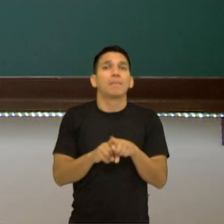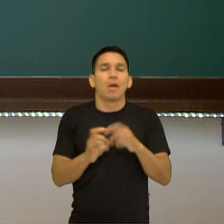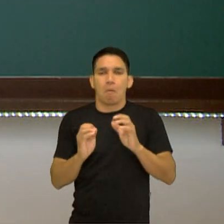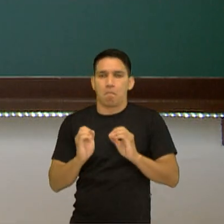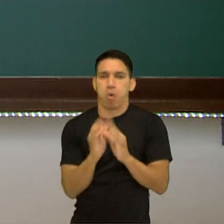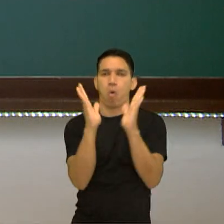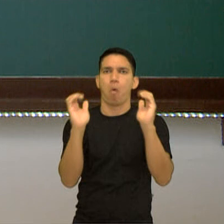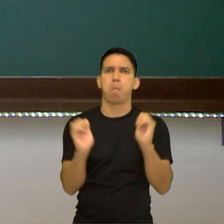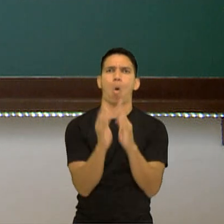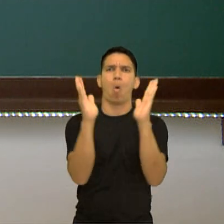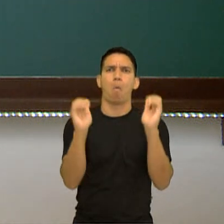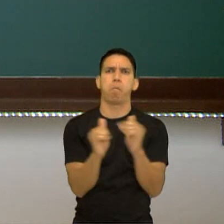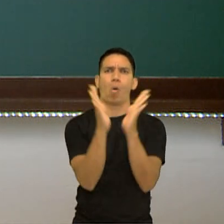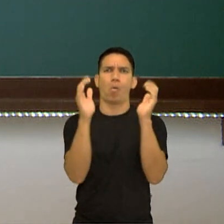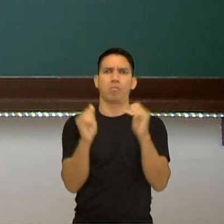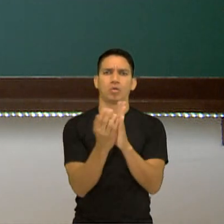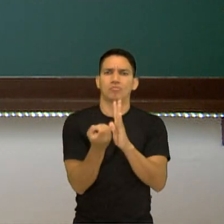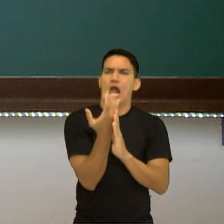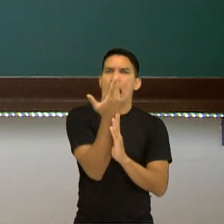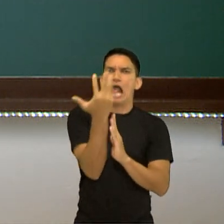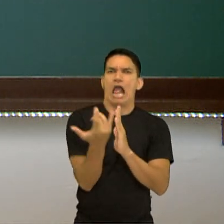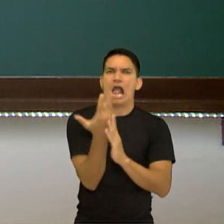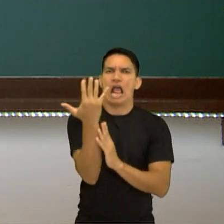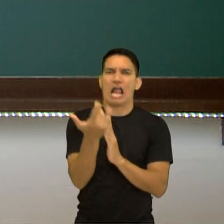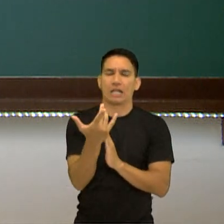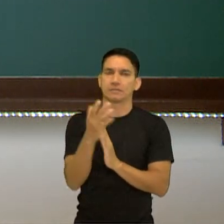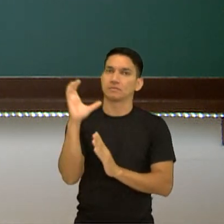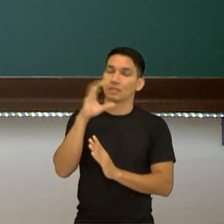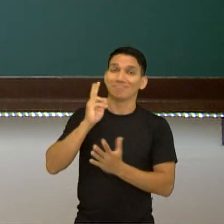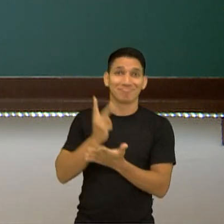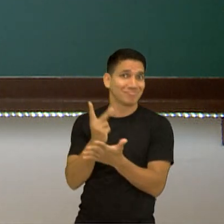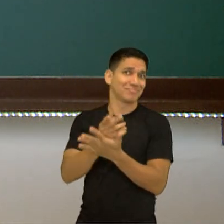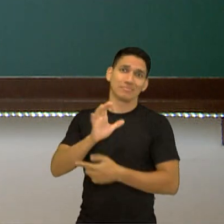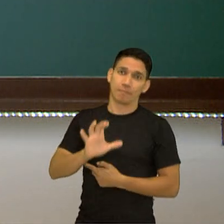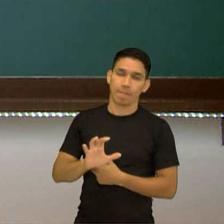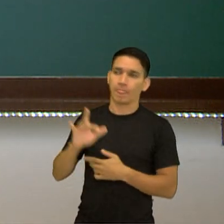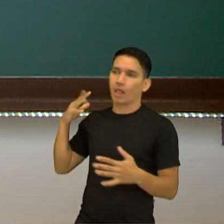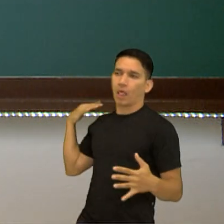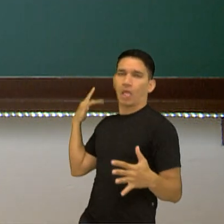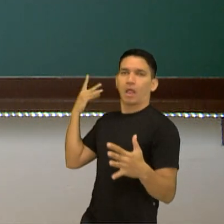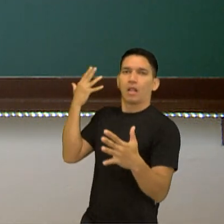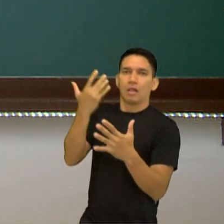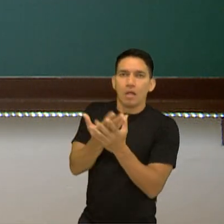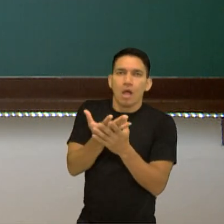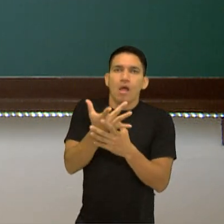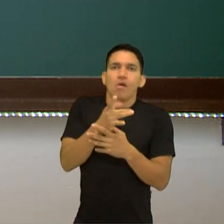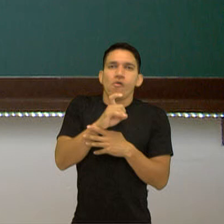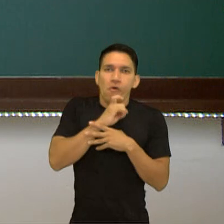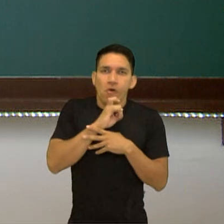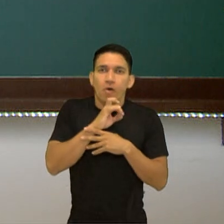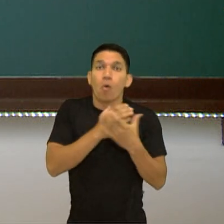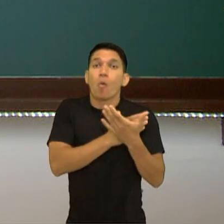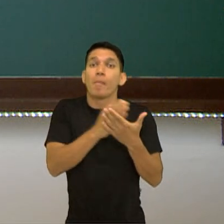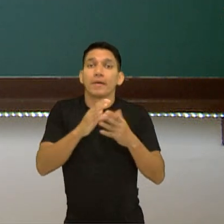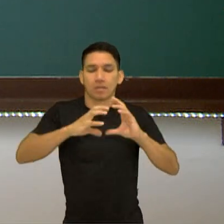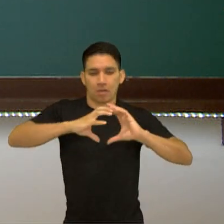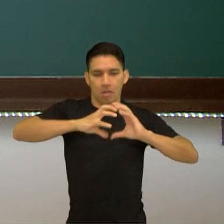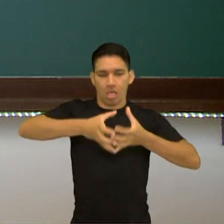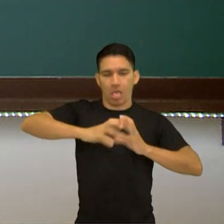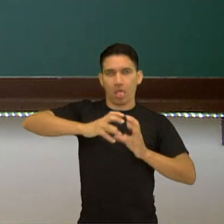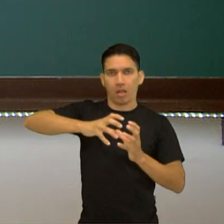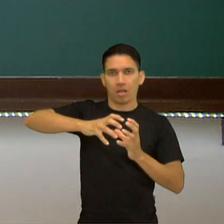um processo de resfriamento. E esse resfriamento ele se deu da parte externa para a parte interna.